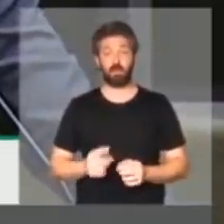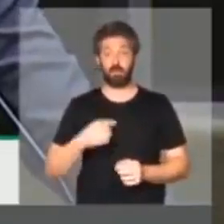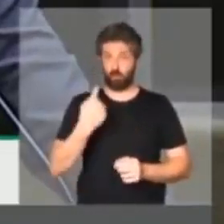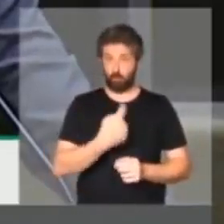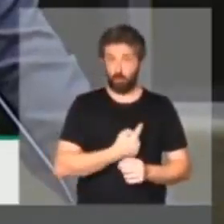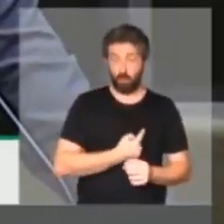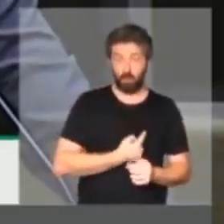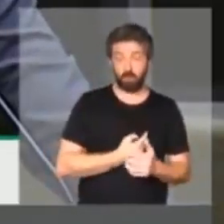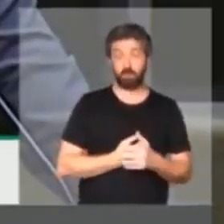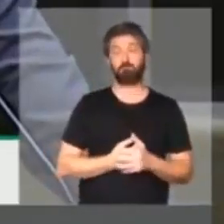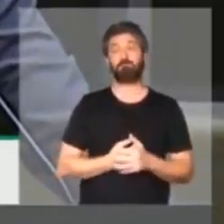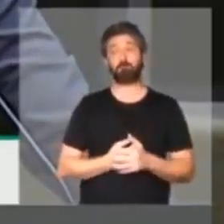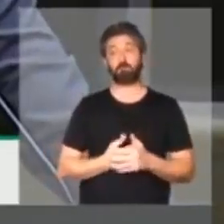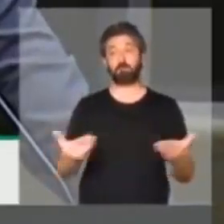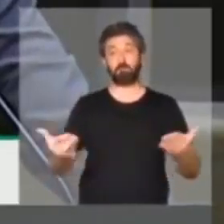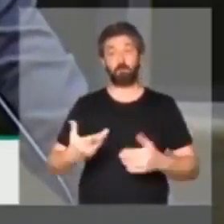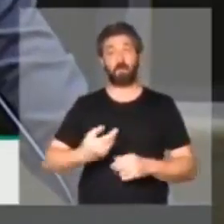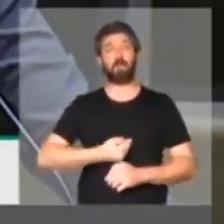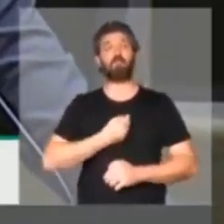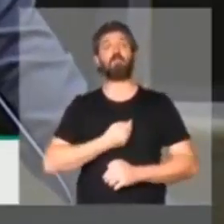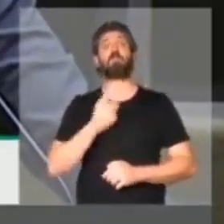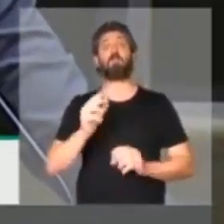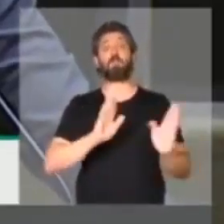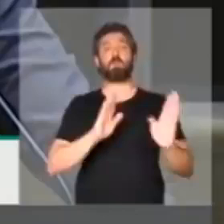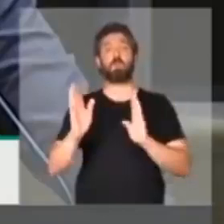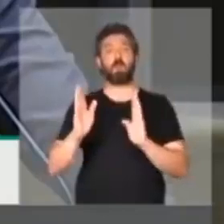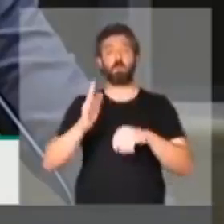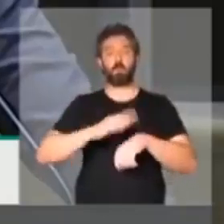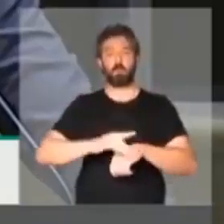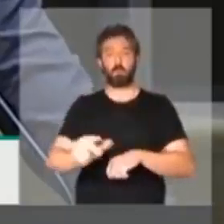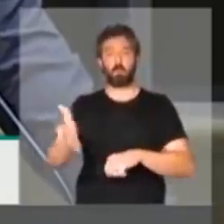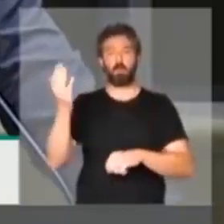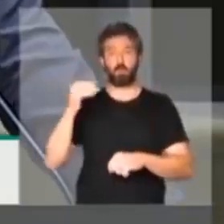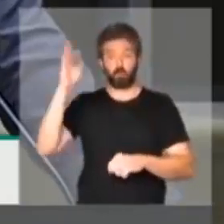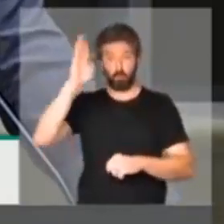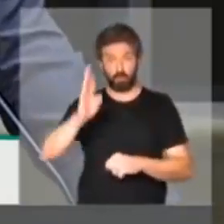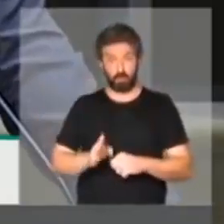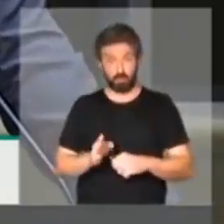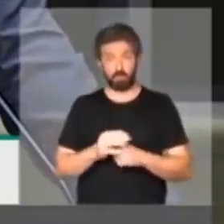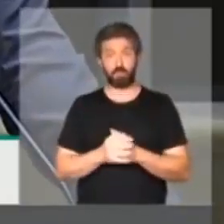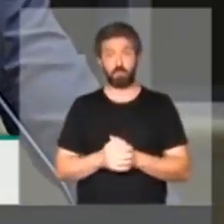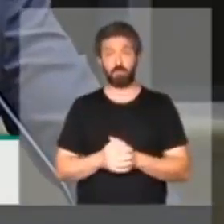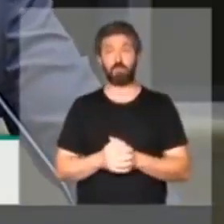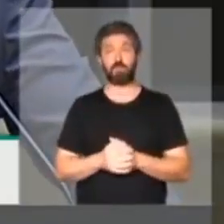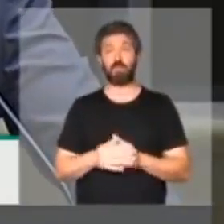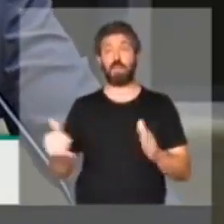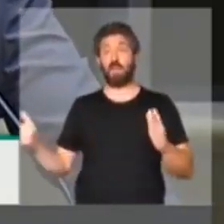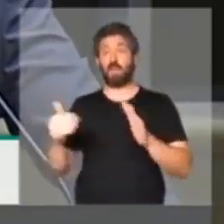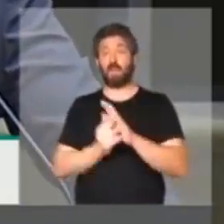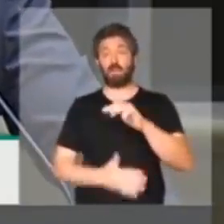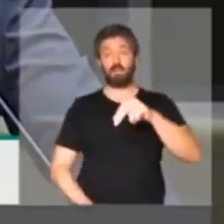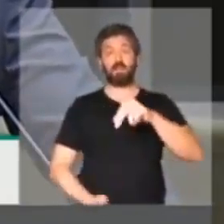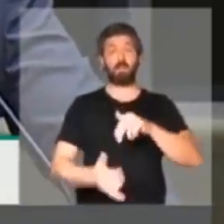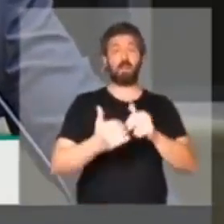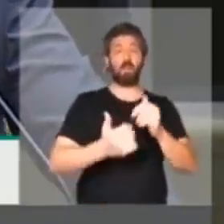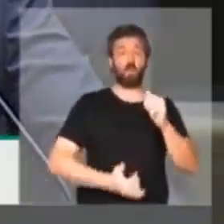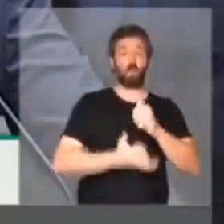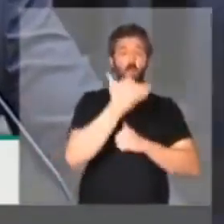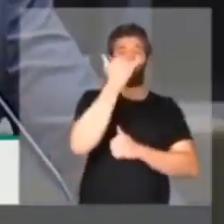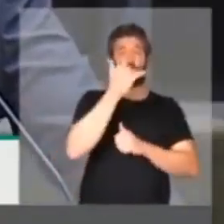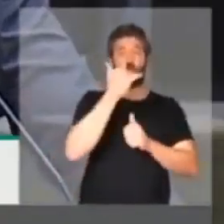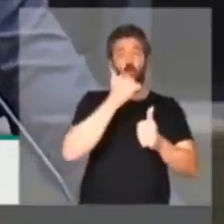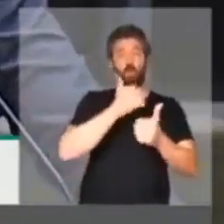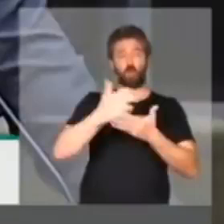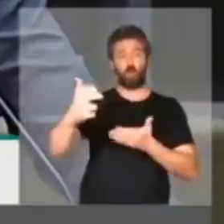Nós vivemos no período recente deste país, até o golpe que afastou a